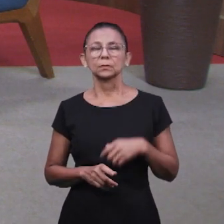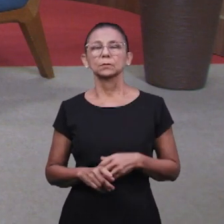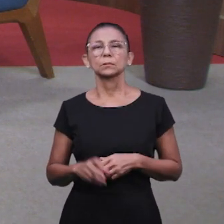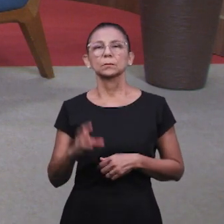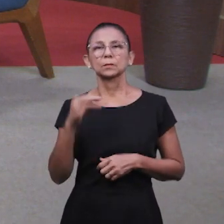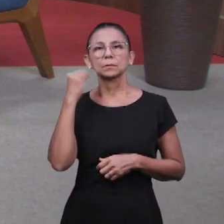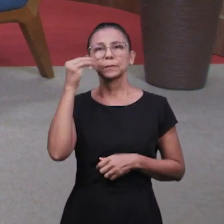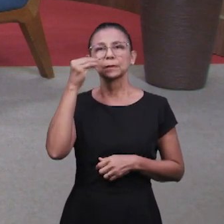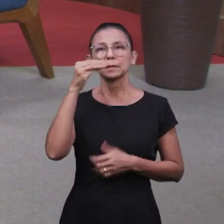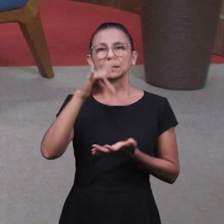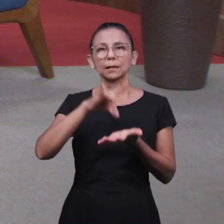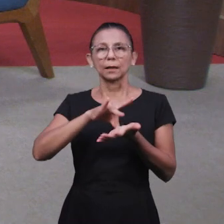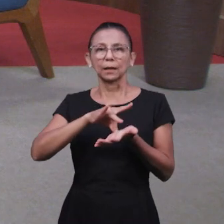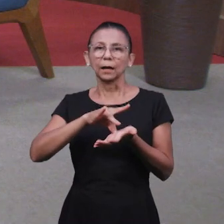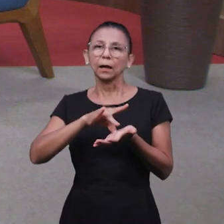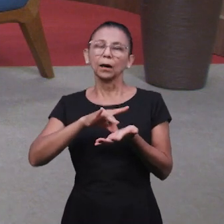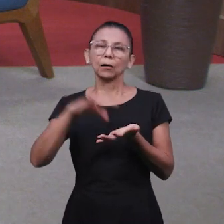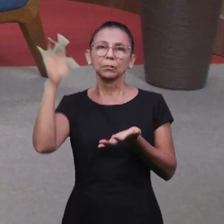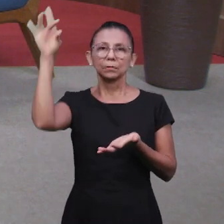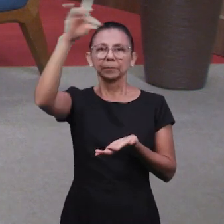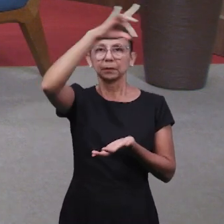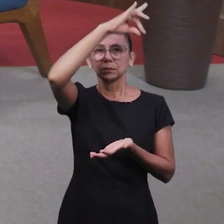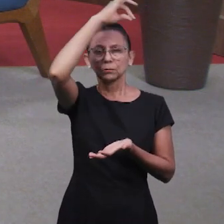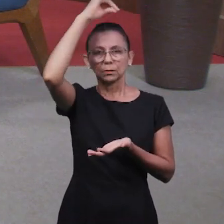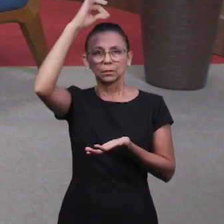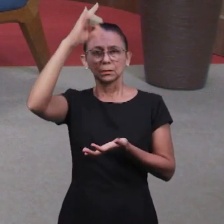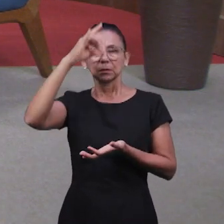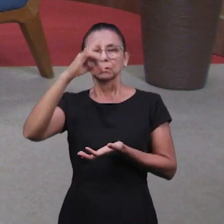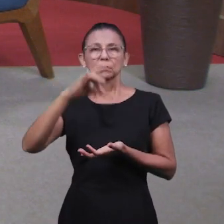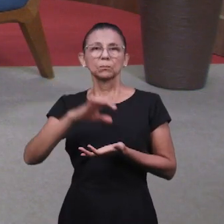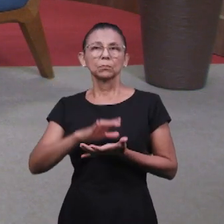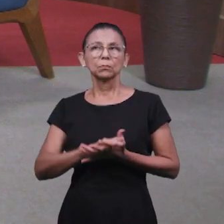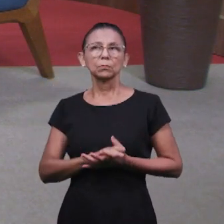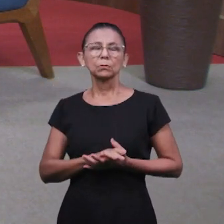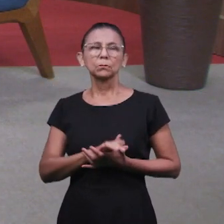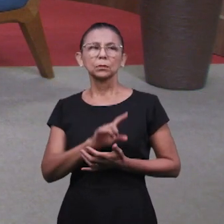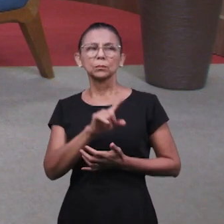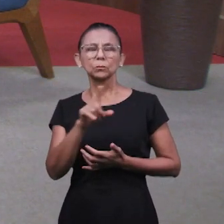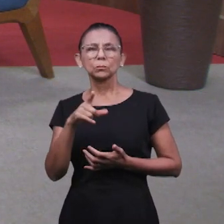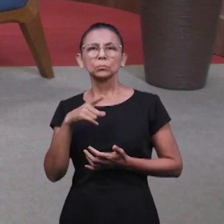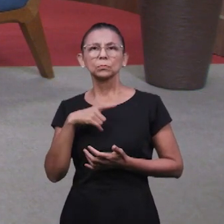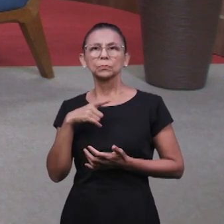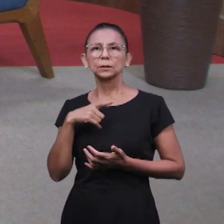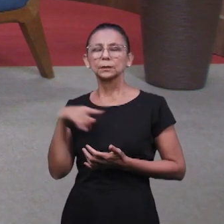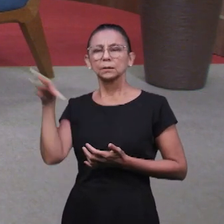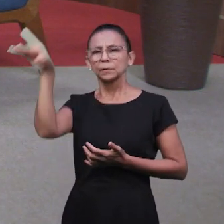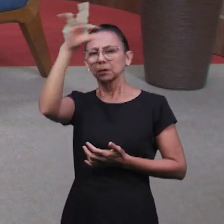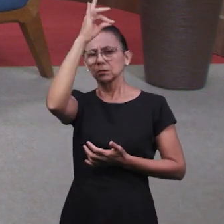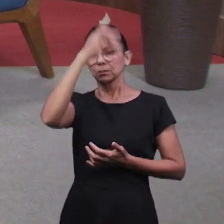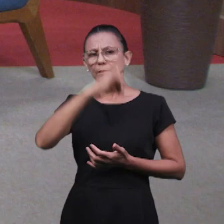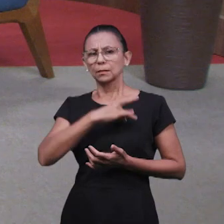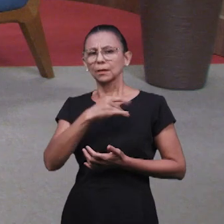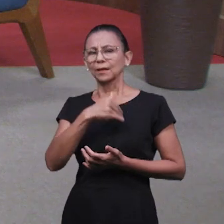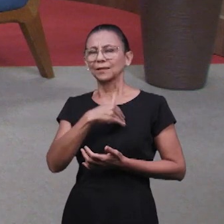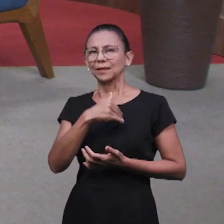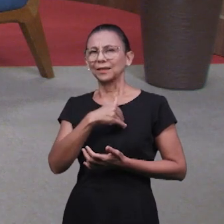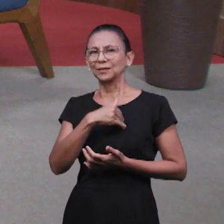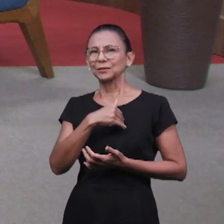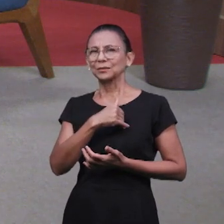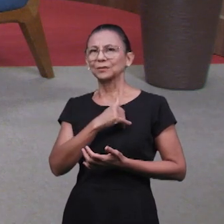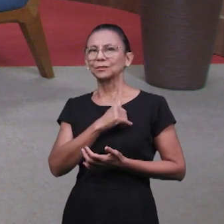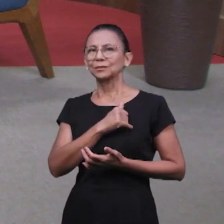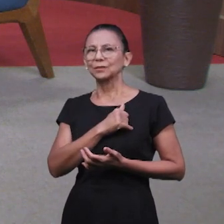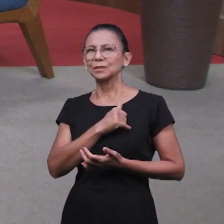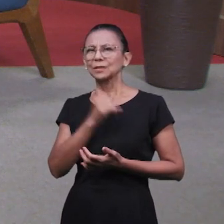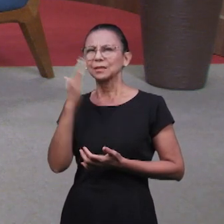Santo, quando ela é real, ou seja, quando o azeite está dentro da candeia, você tem sinais de